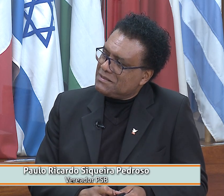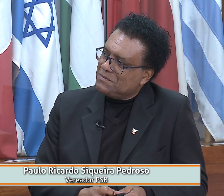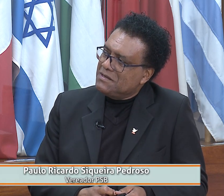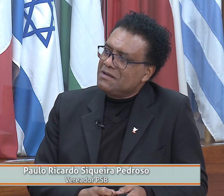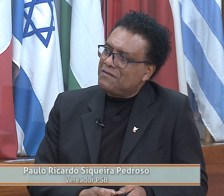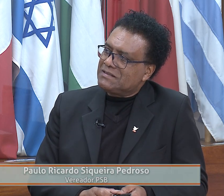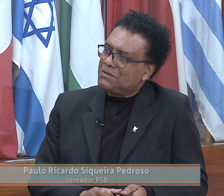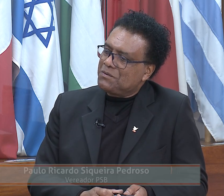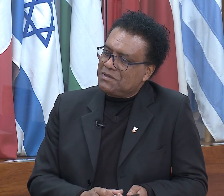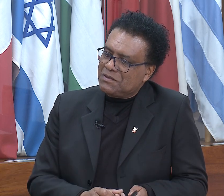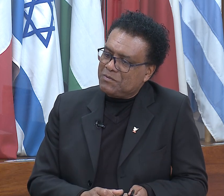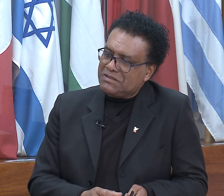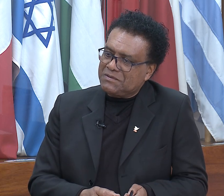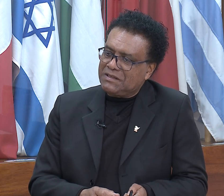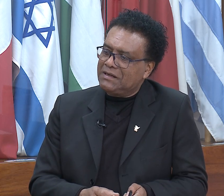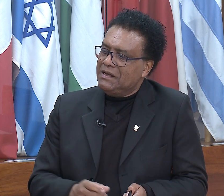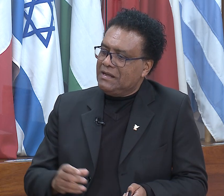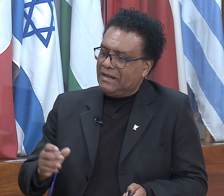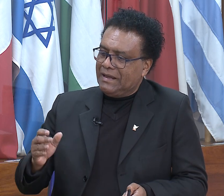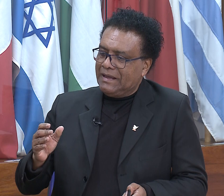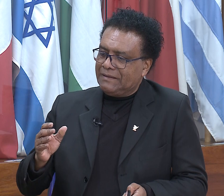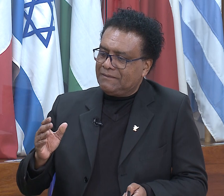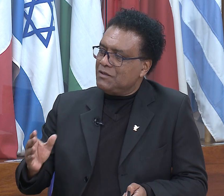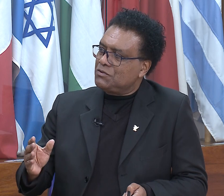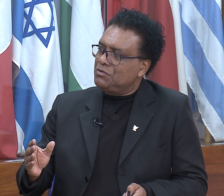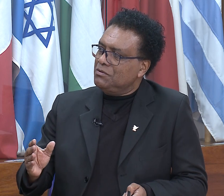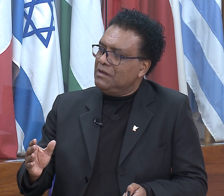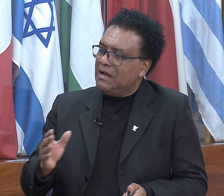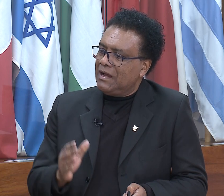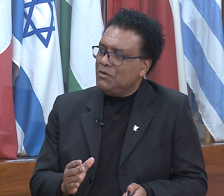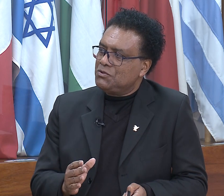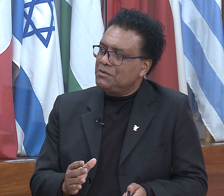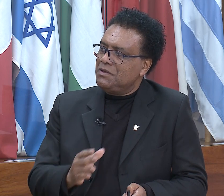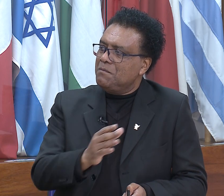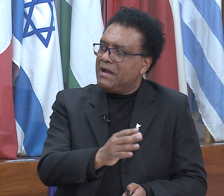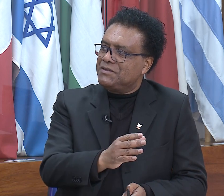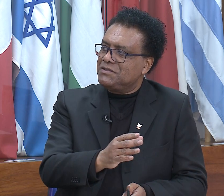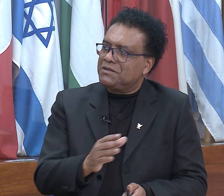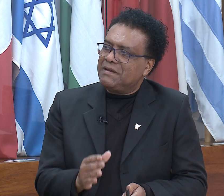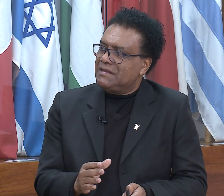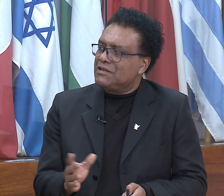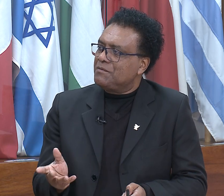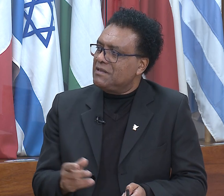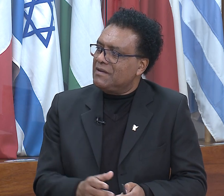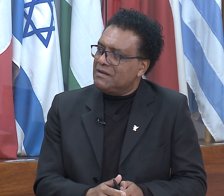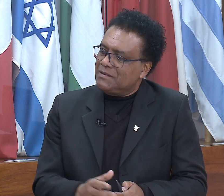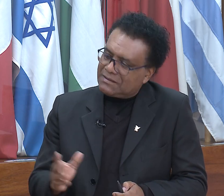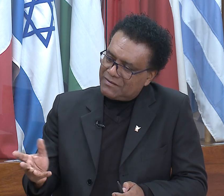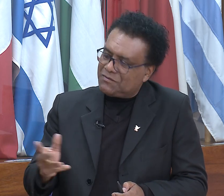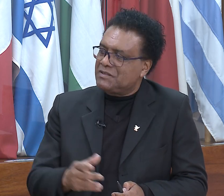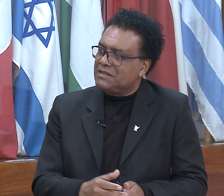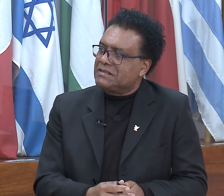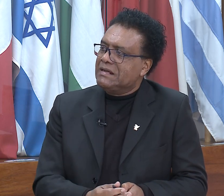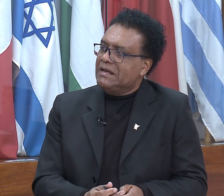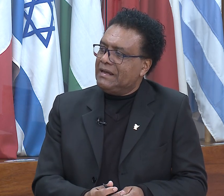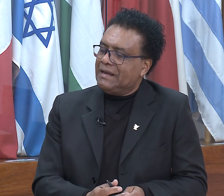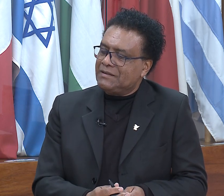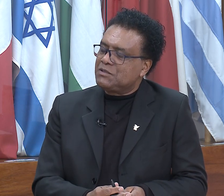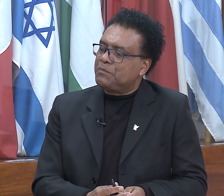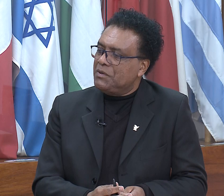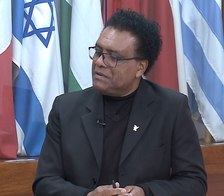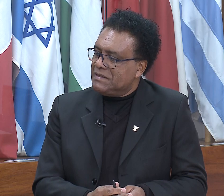jornalismo fazendo com que nós possamos ter texto áudio imagens e qualidades como a TV Câmara através de vocês